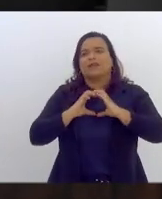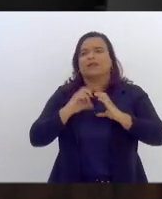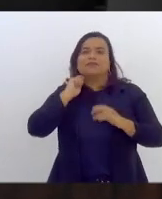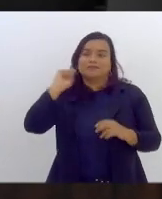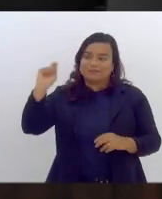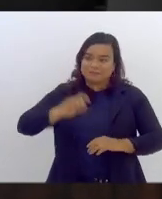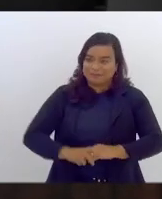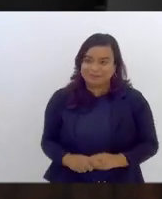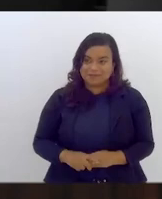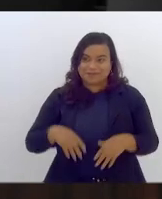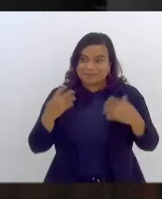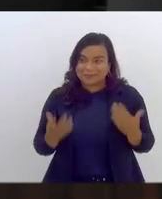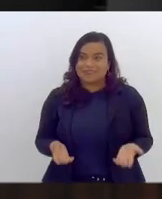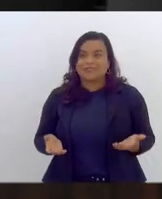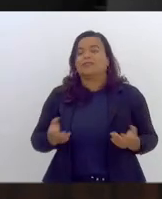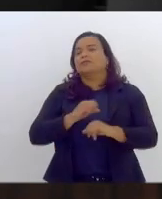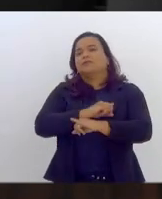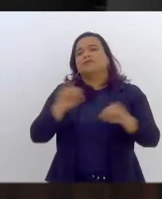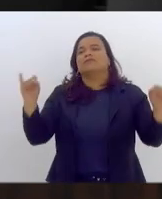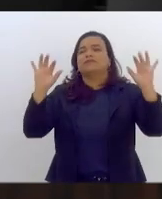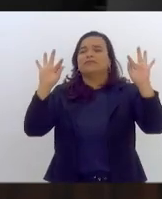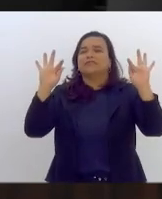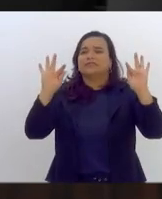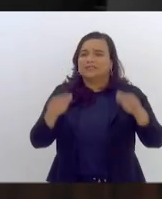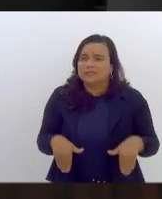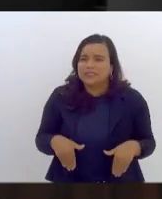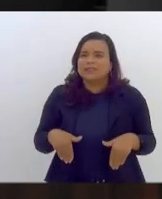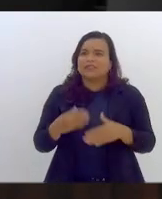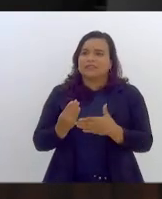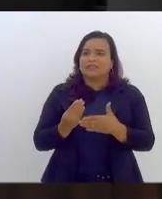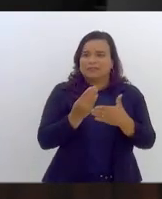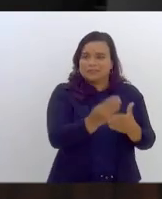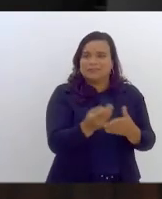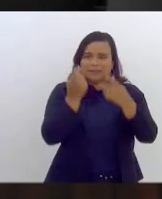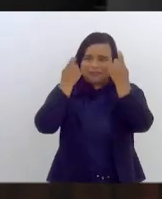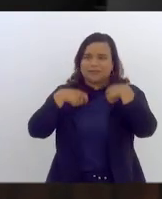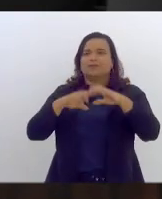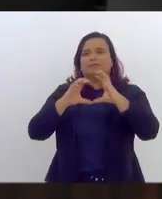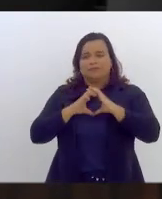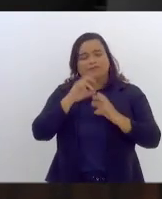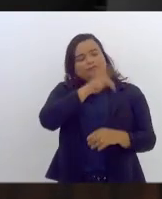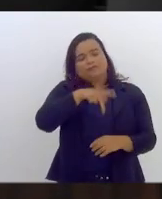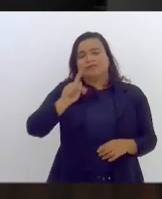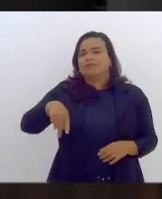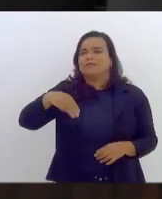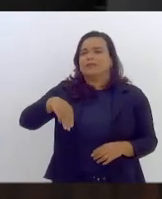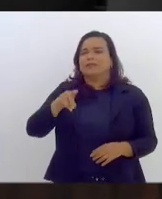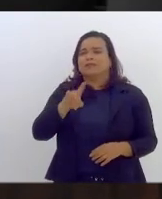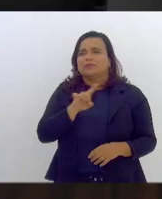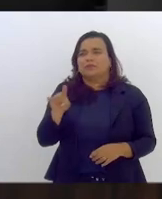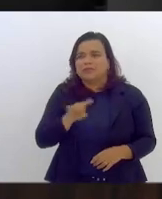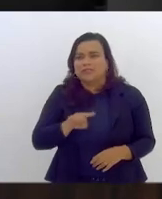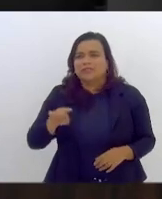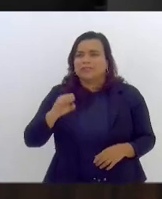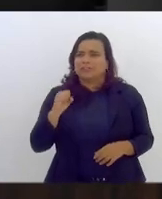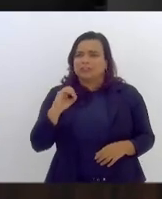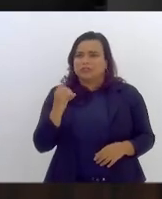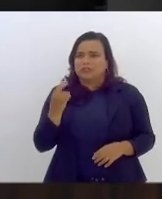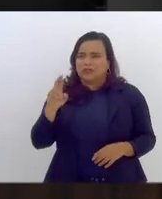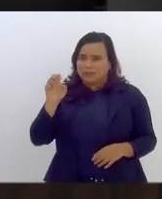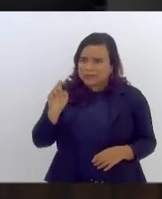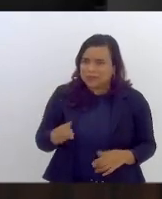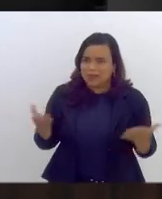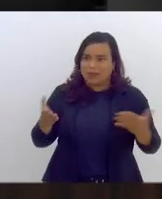Nesse sentido, declaro encerrada a entrega da medalha Tiradentes ao professor Muniz Sodré e chamo a